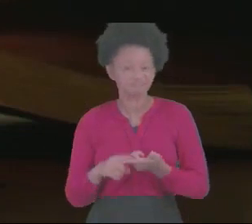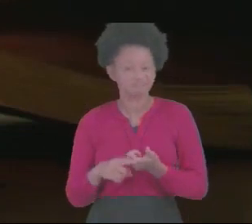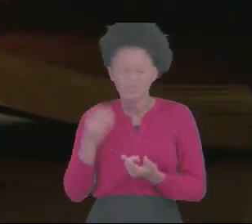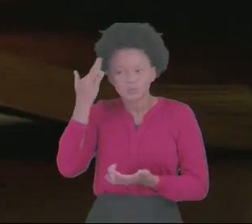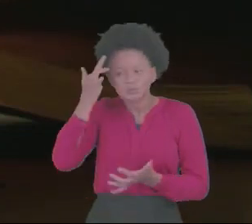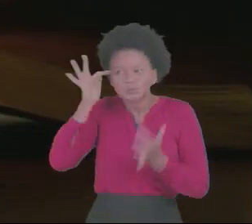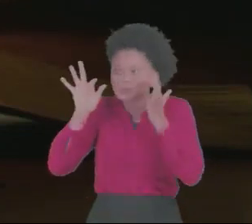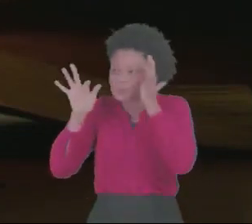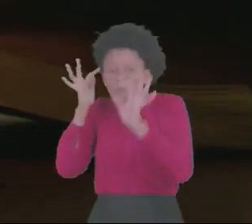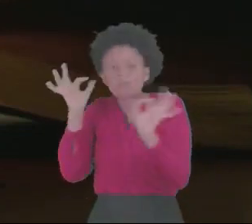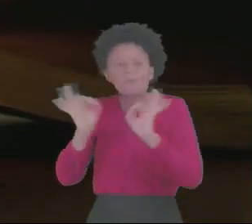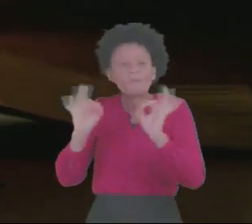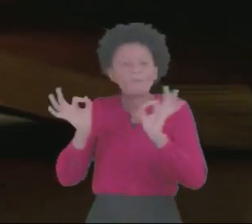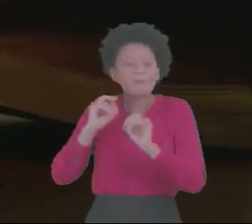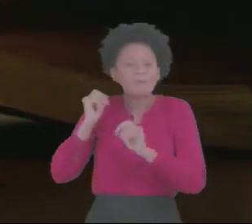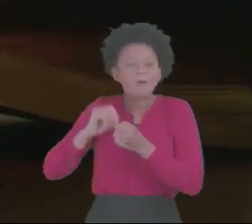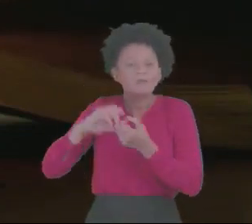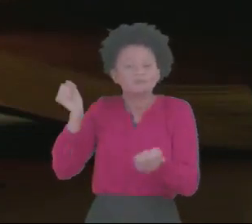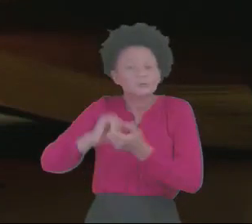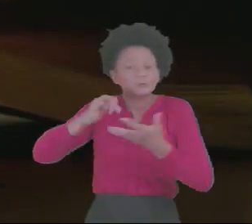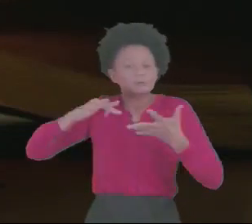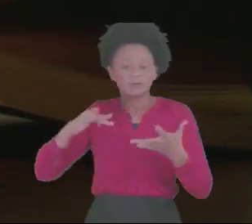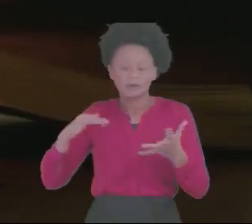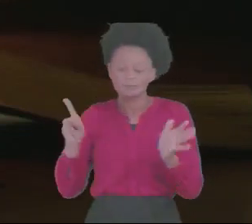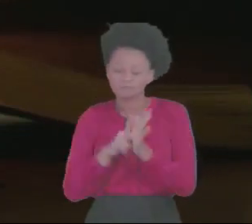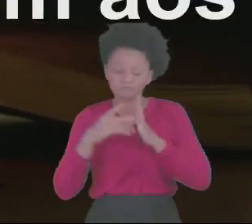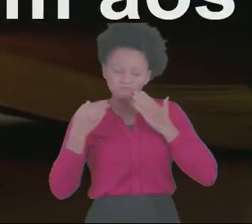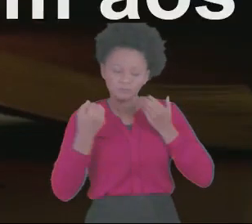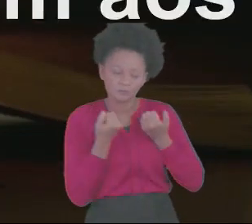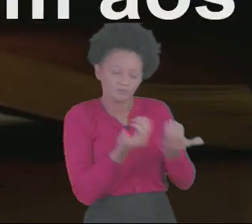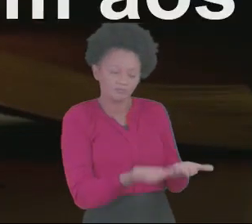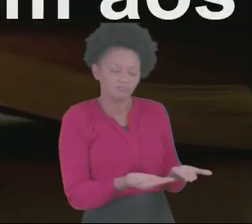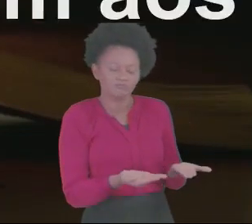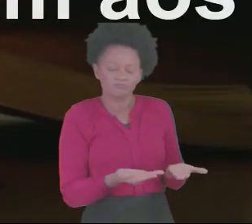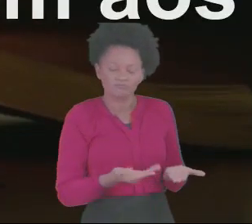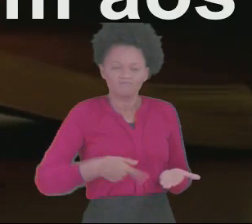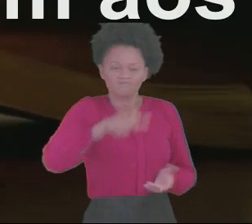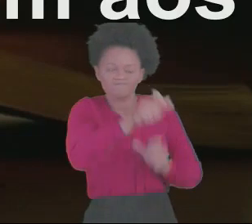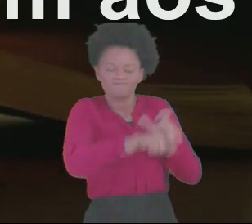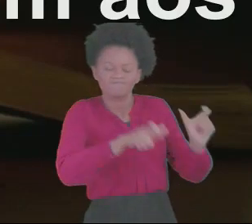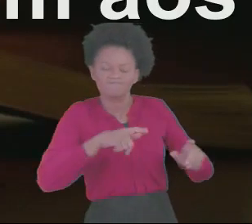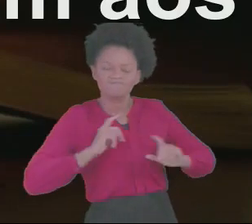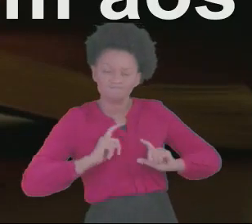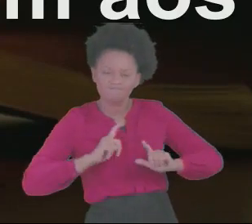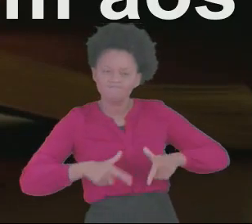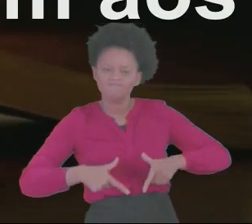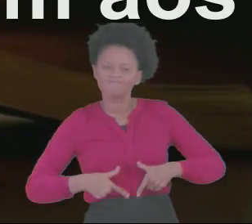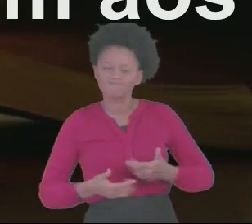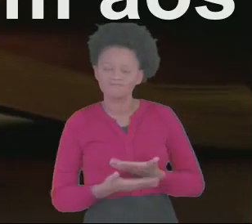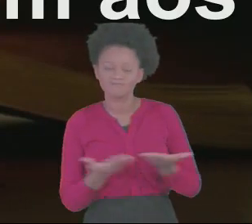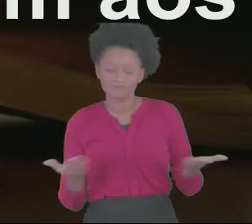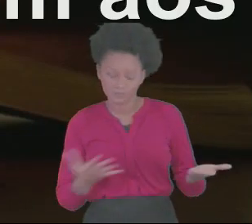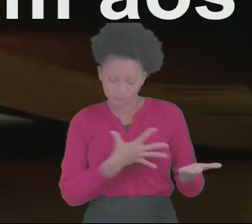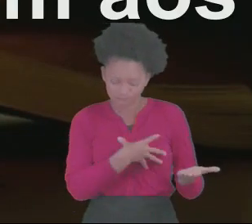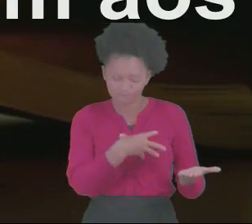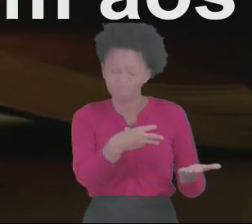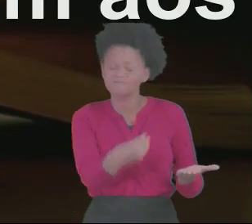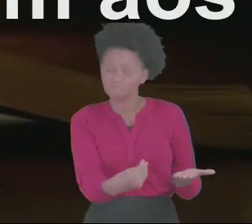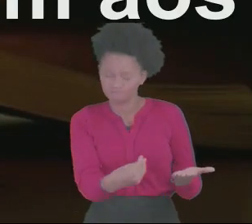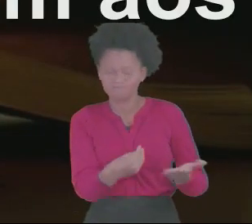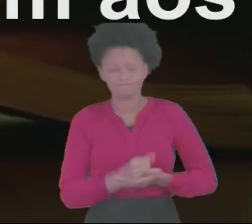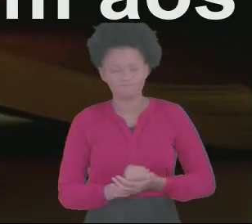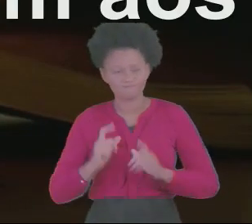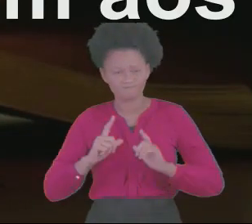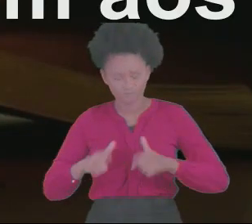obra que ele fizer a a Israel bom então fizeram os filhos de Israel a geração da